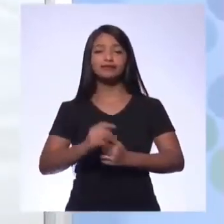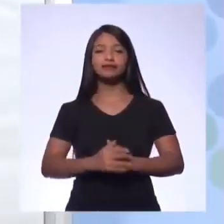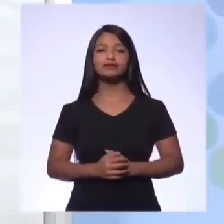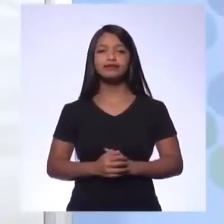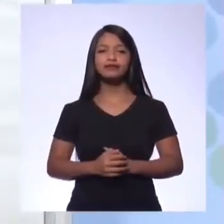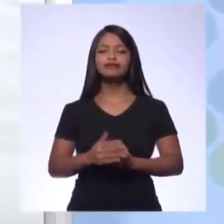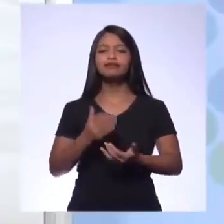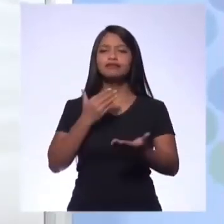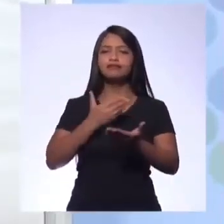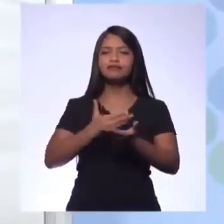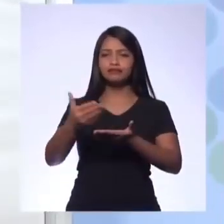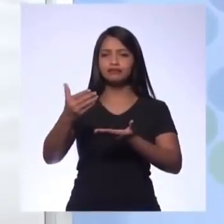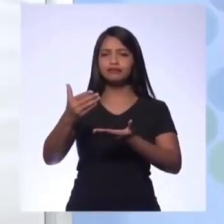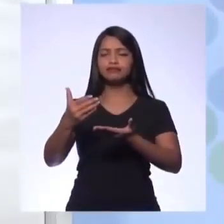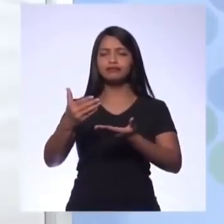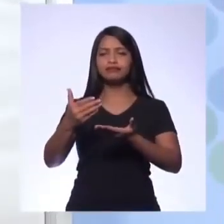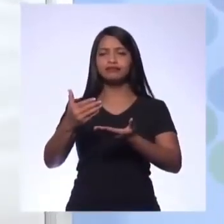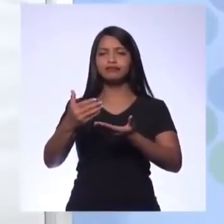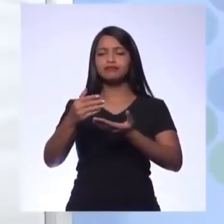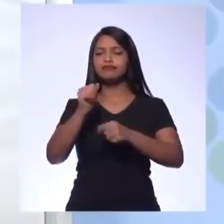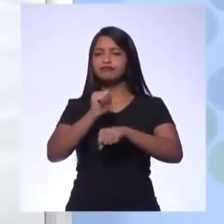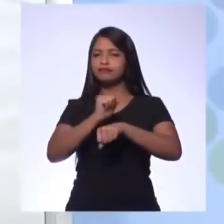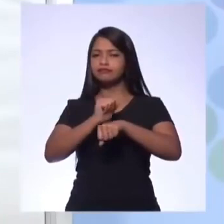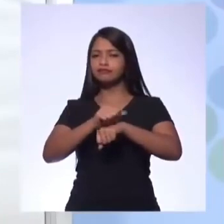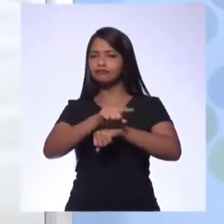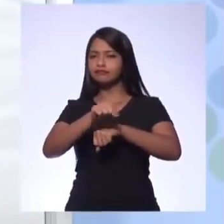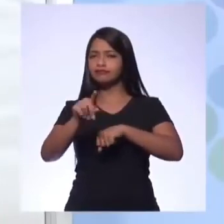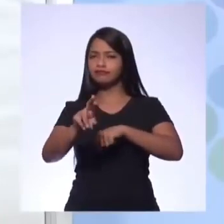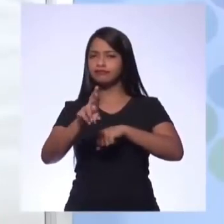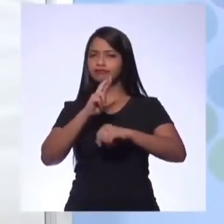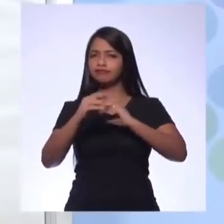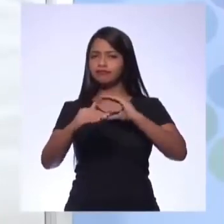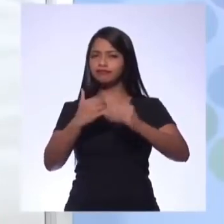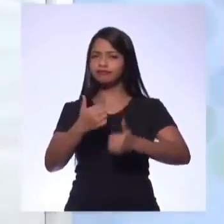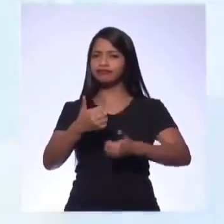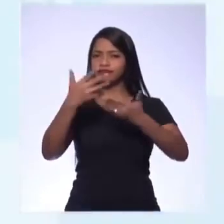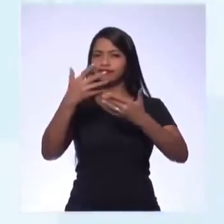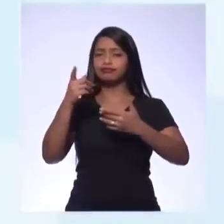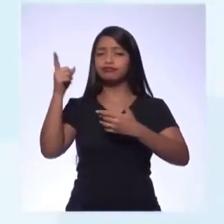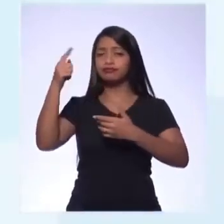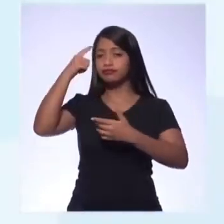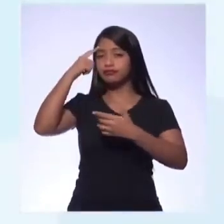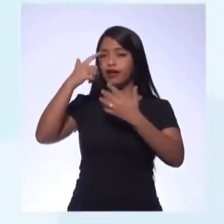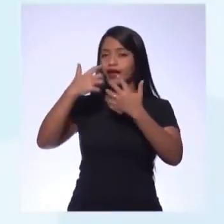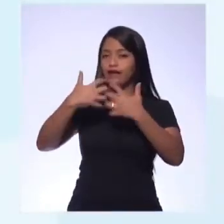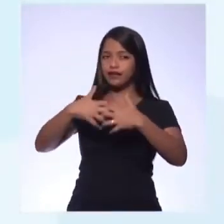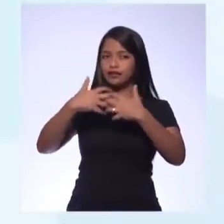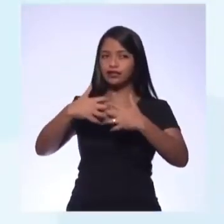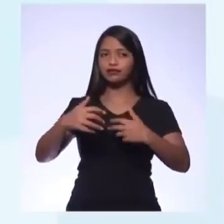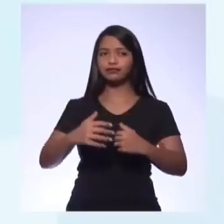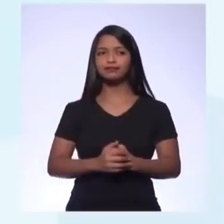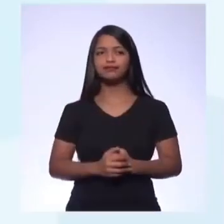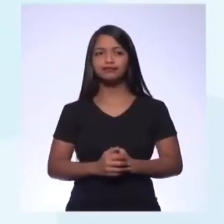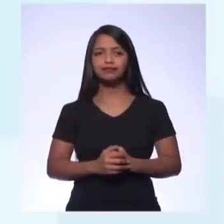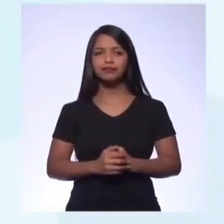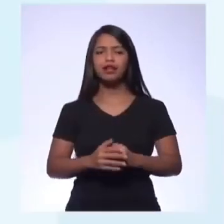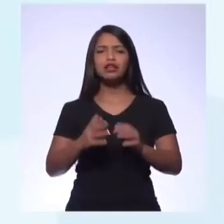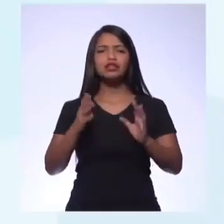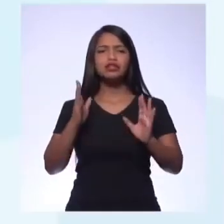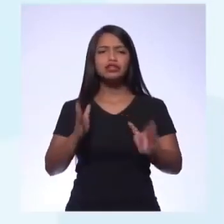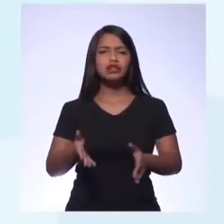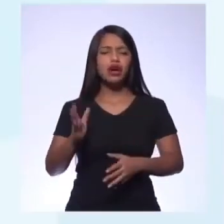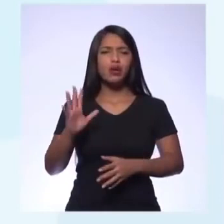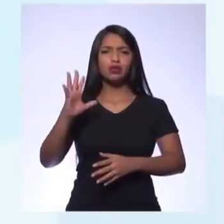começar com um chat bem reflexivo dessa questão de sensibilidade. Olha só. Existe alguma situação inusitada em que